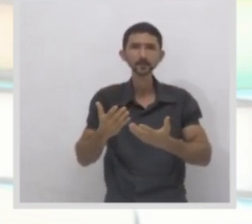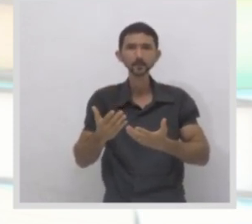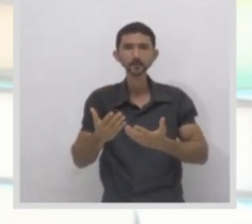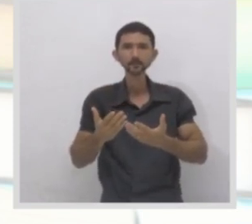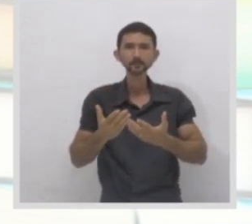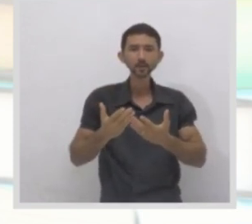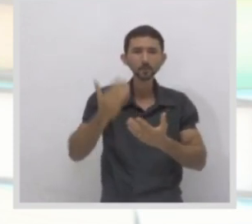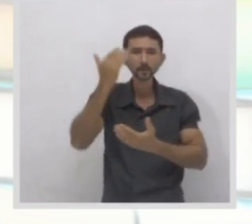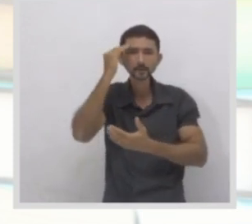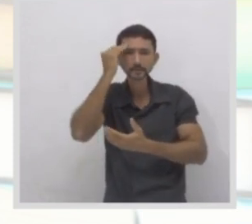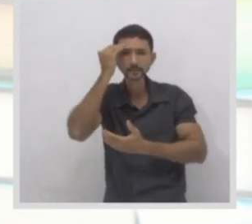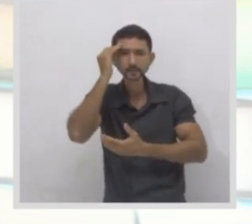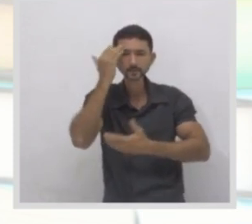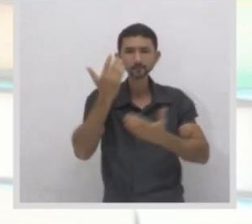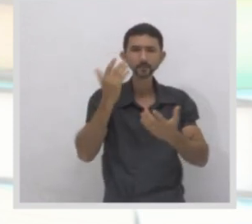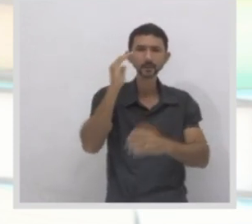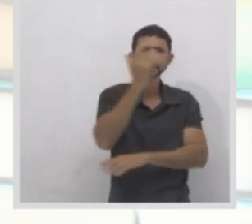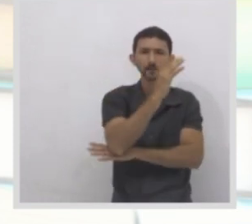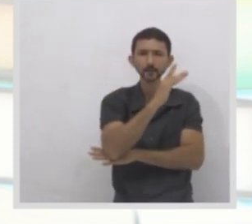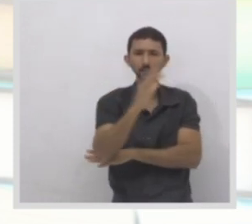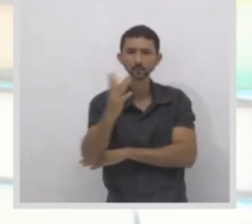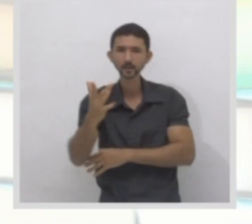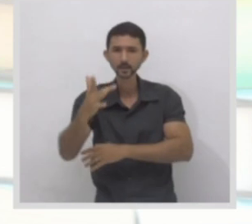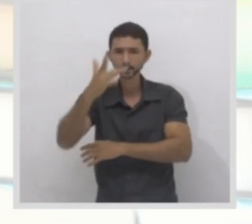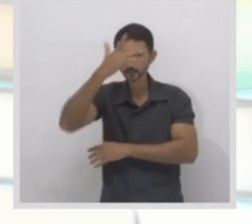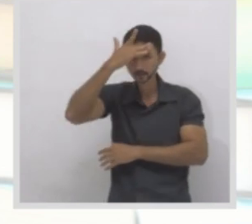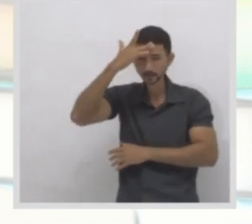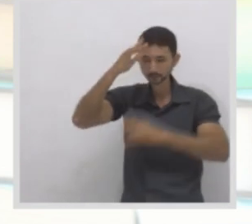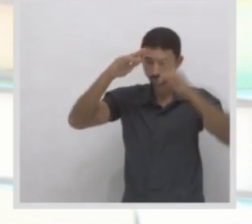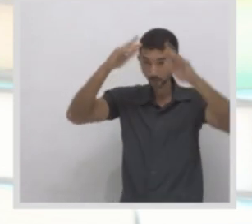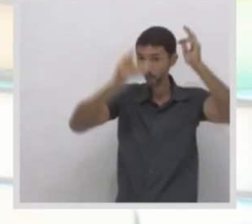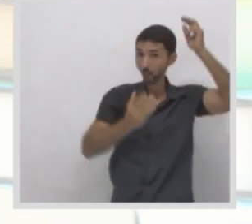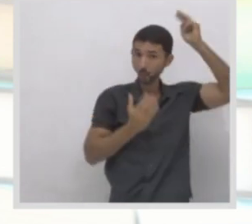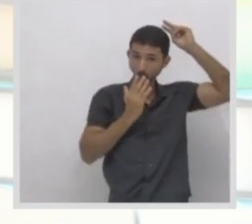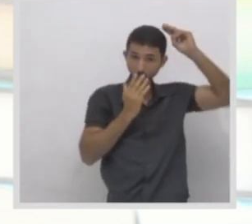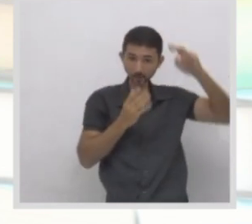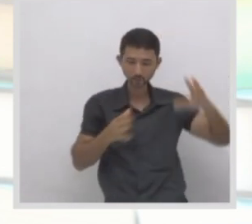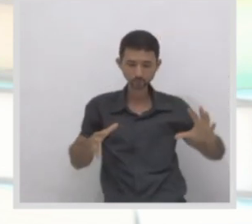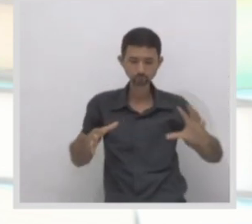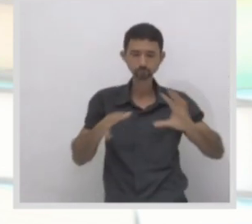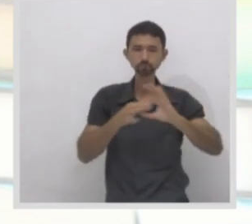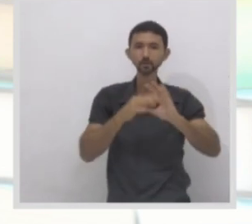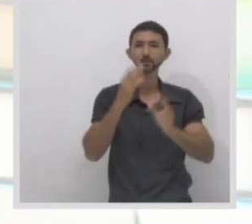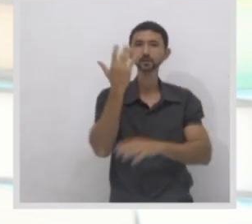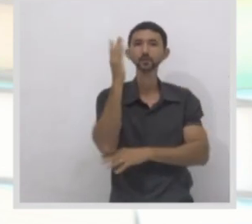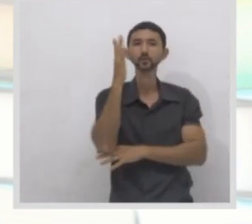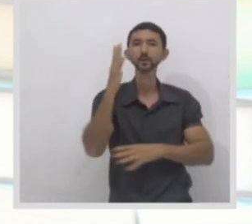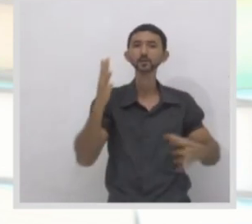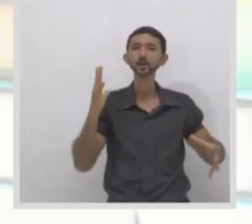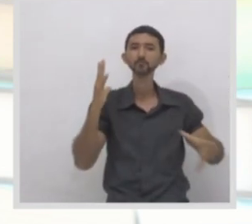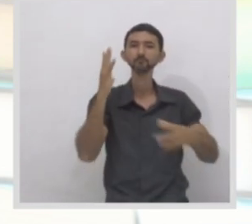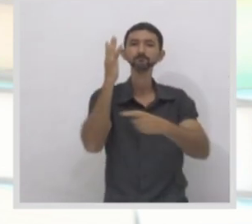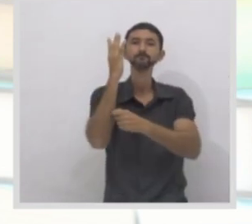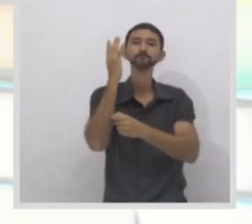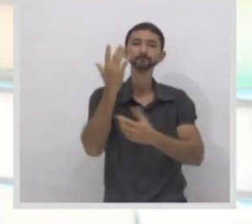uma concepção de natureza onde o homem se mostra integrado, o homem se mostra